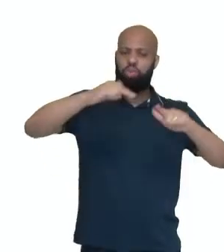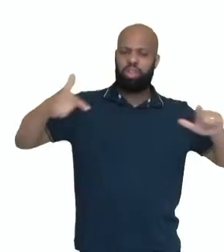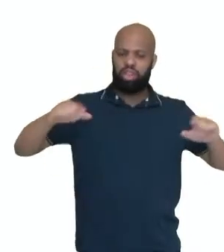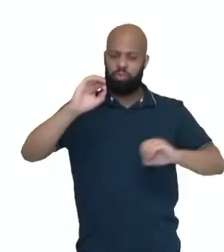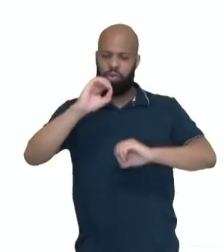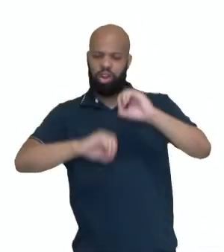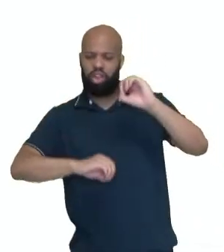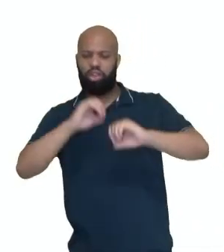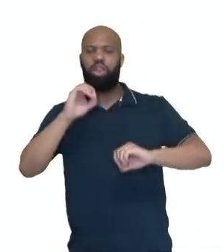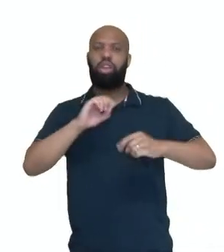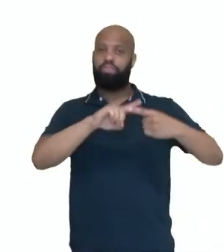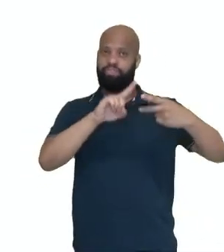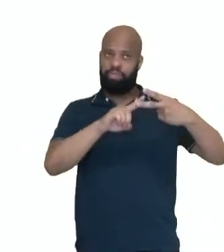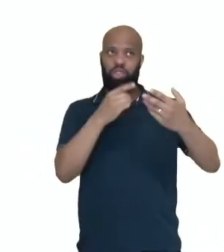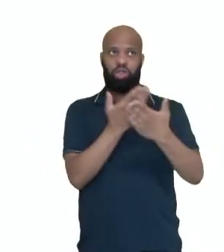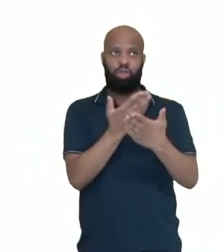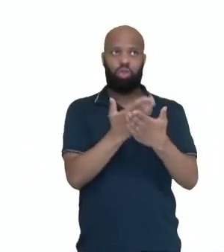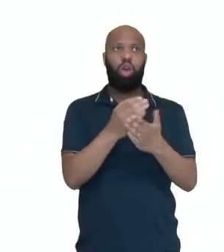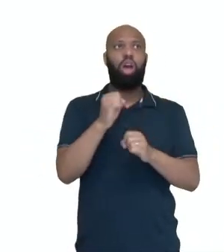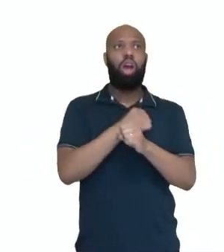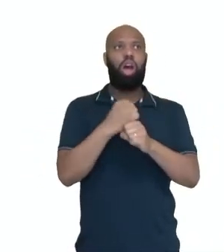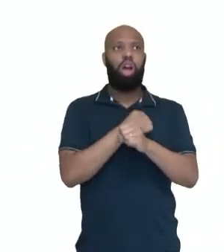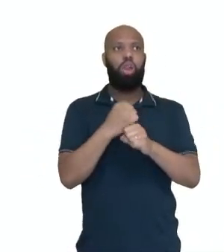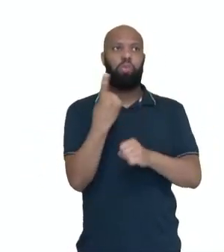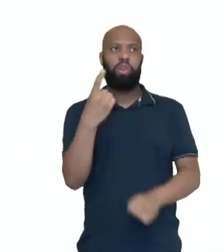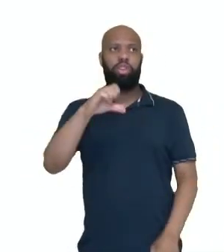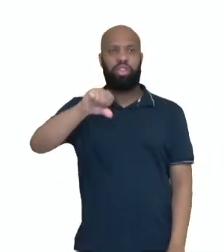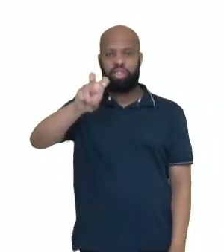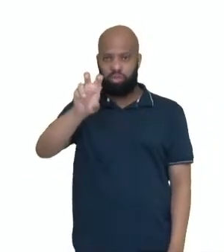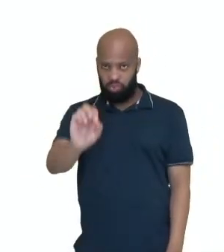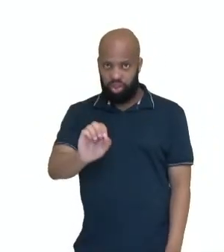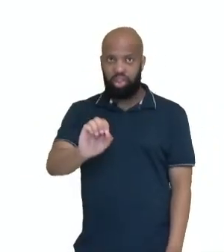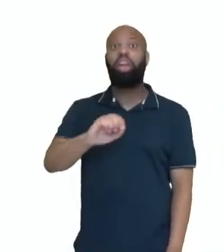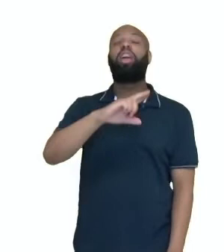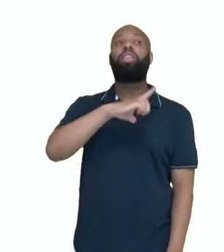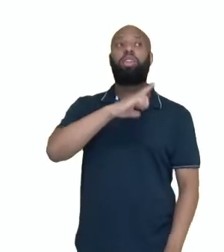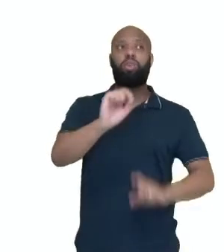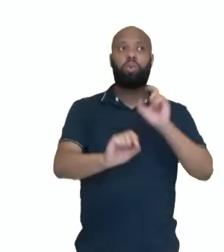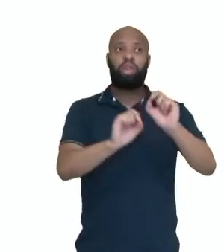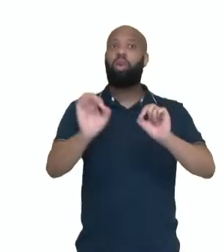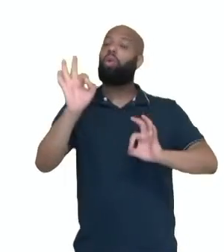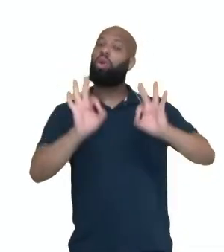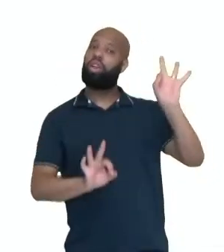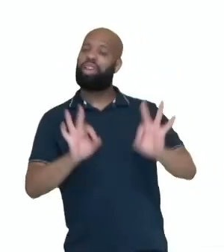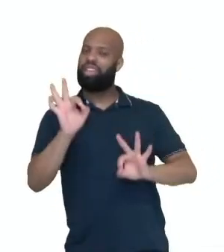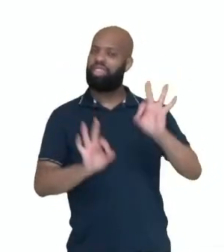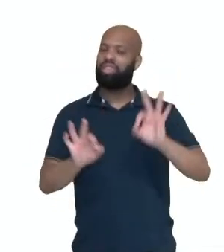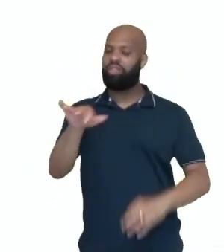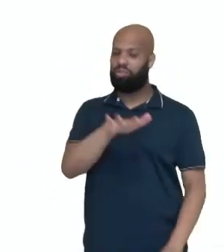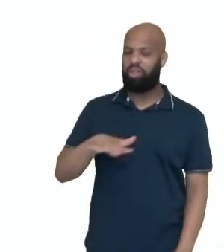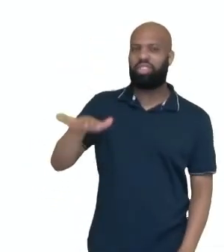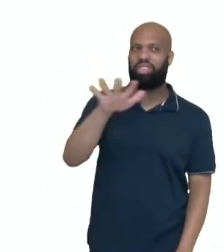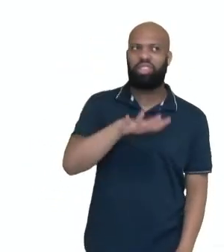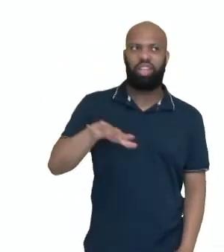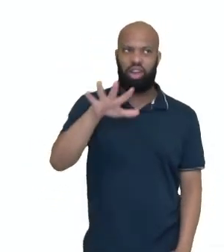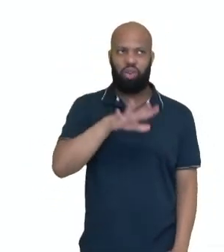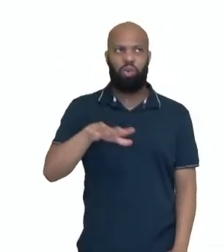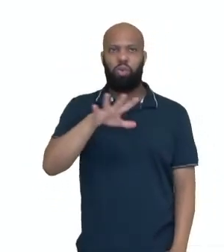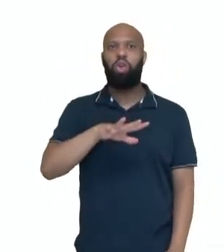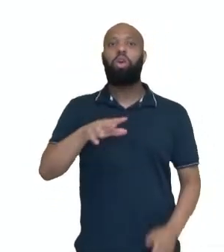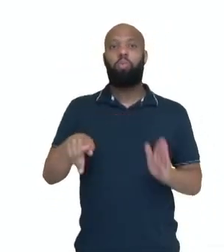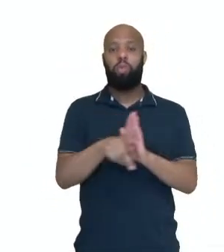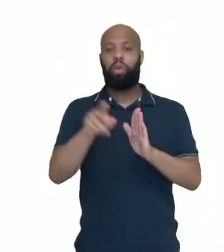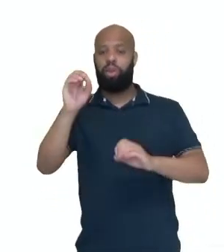pelos dois cientistas na década de 1950, tem os seus arranjos espaciais, compõem as